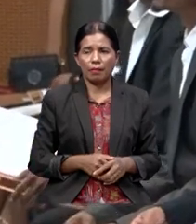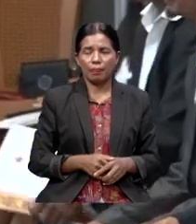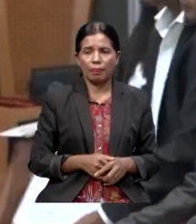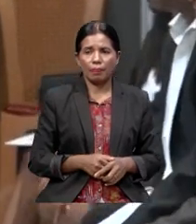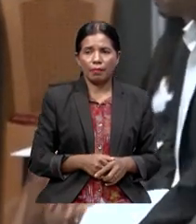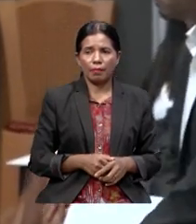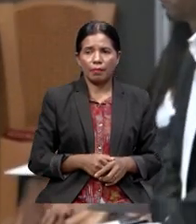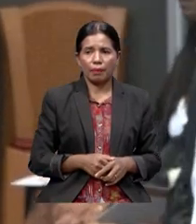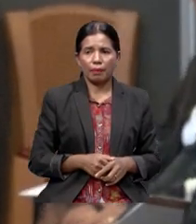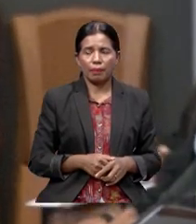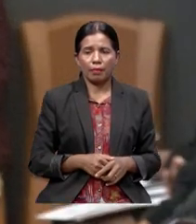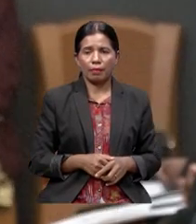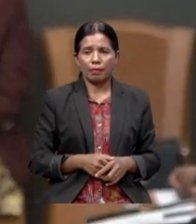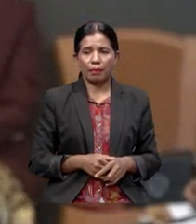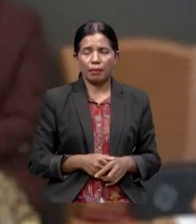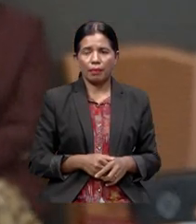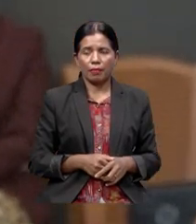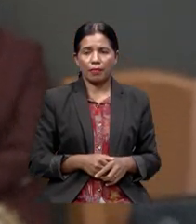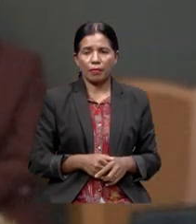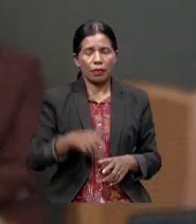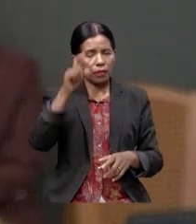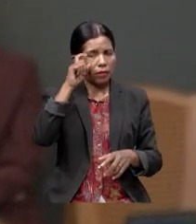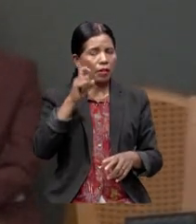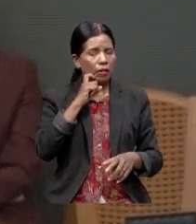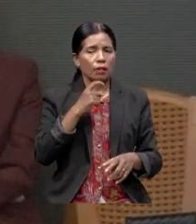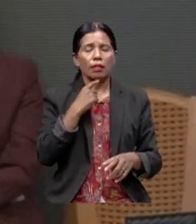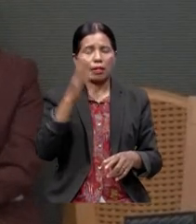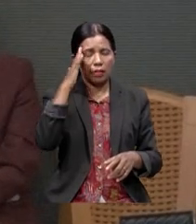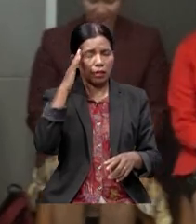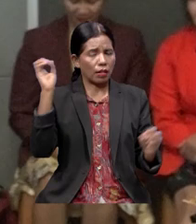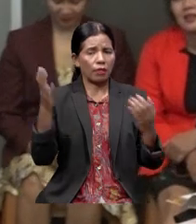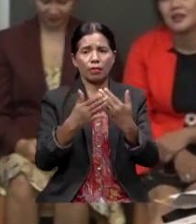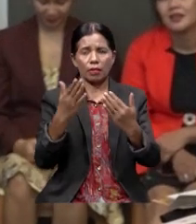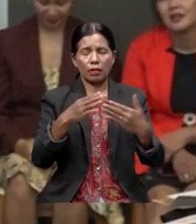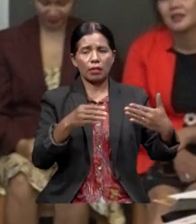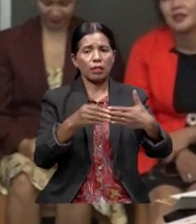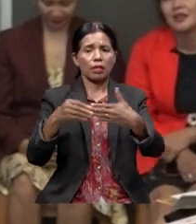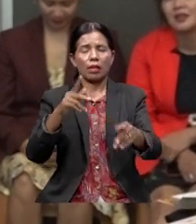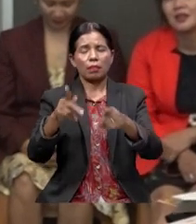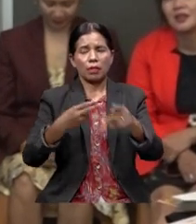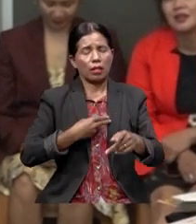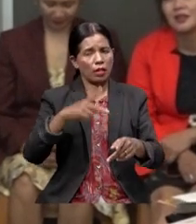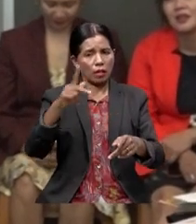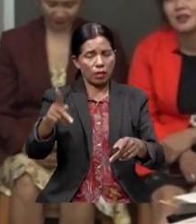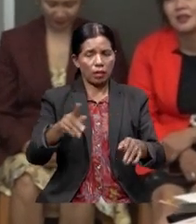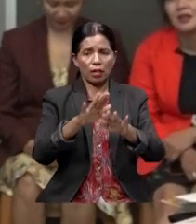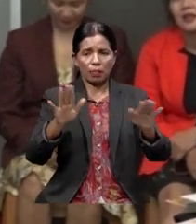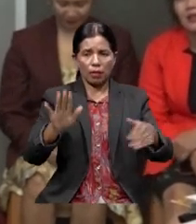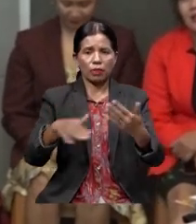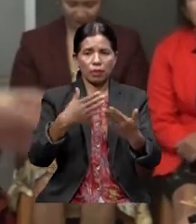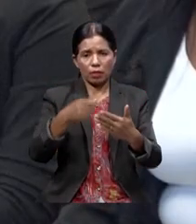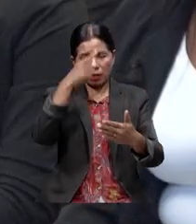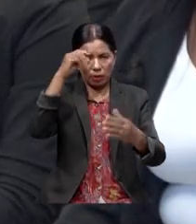Lemu juga ini. Além de nessa, Nana Guzmão Mos reconhece la fácil a tu forma é ma ida nia carácter, liu labarek sira, tamba